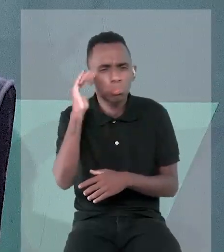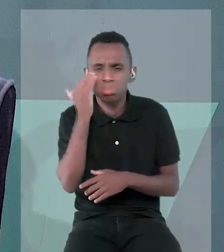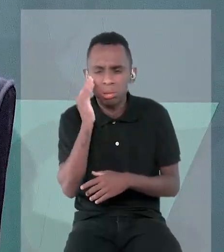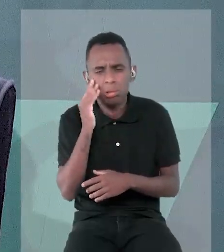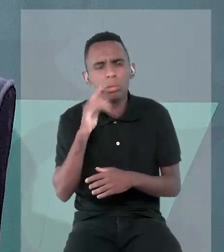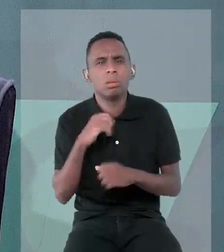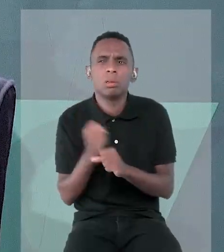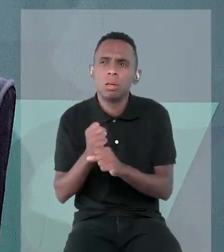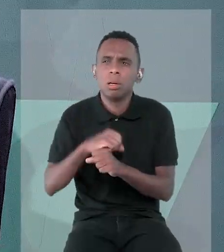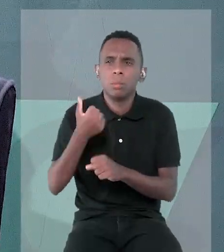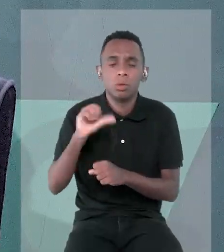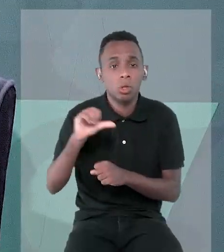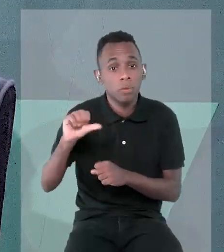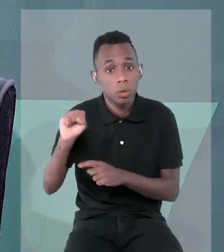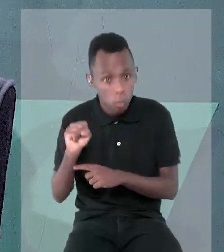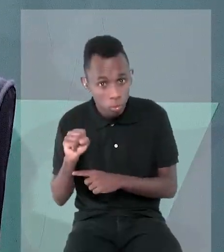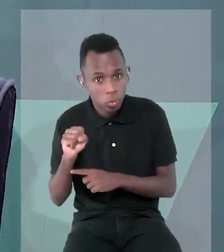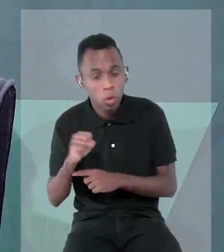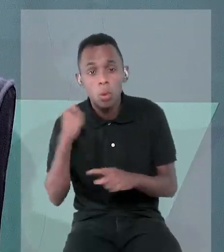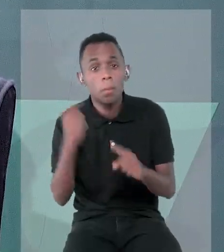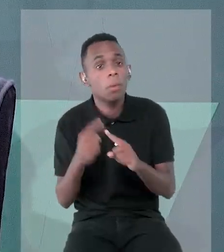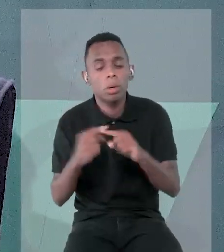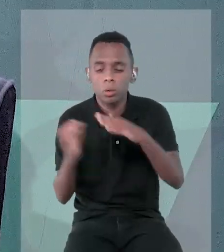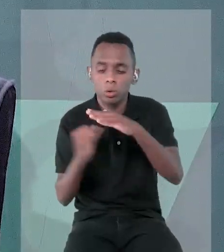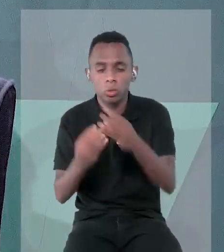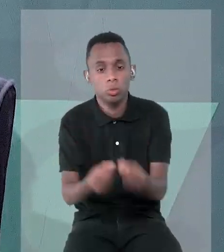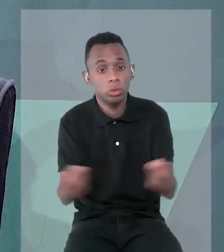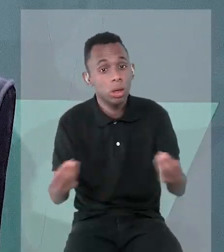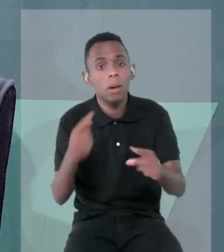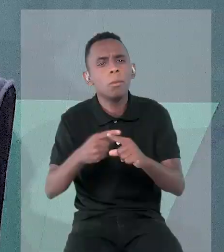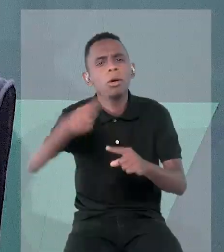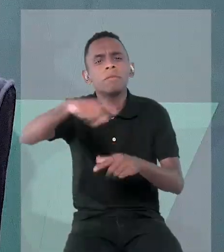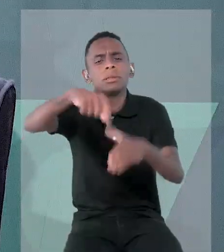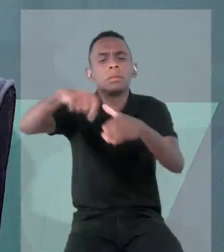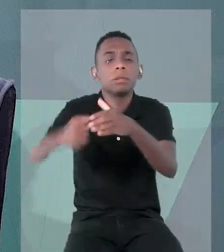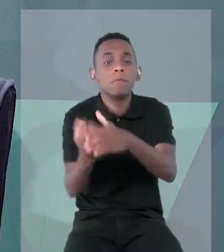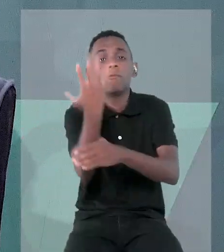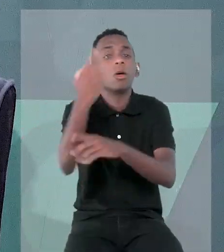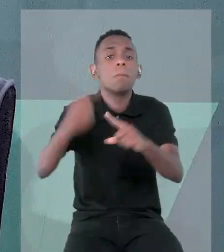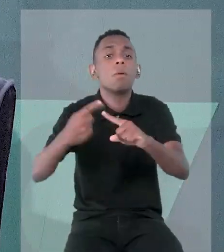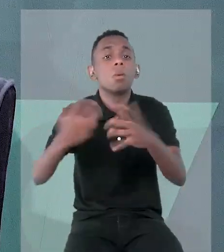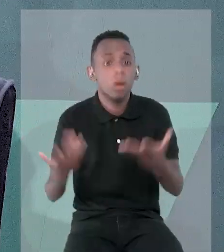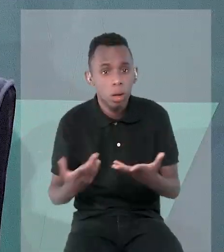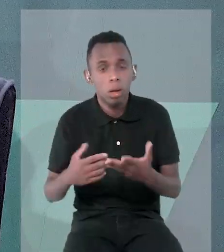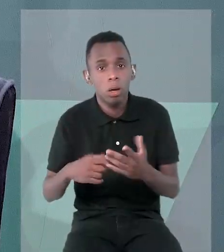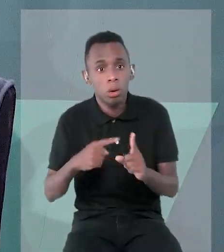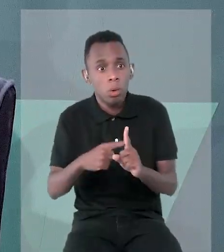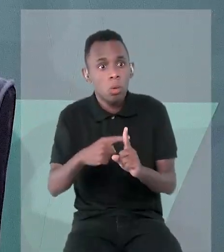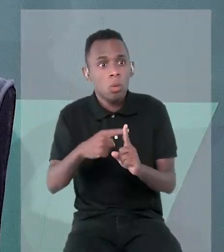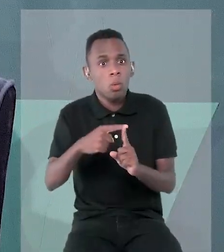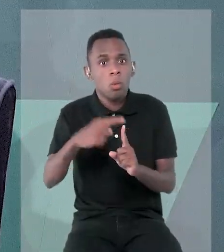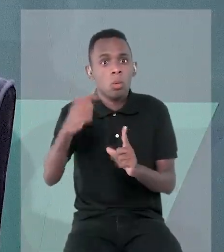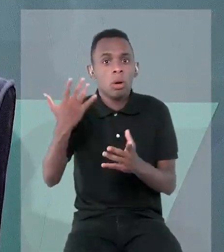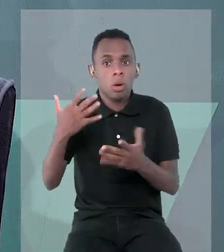em 1998, o porquê do Instituto Terra. Por que vocês estão plantando uma floresta ali? A questão do aquecimento global não se